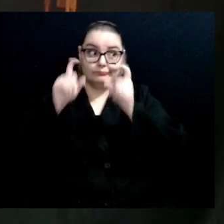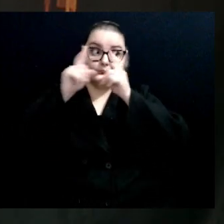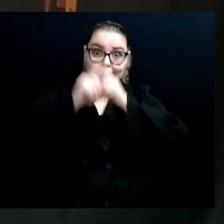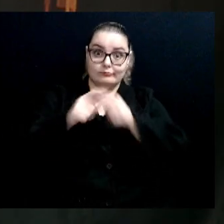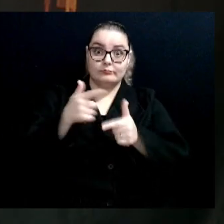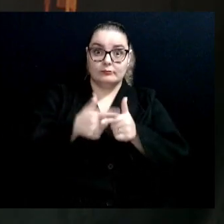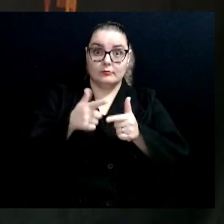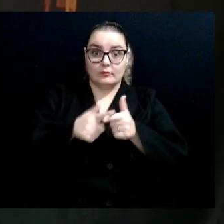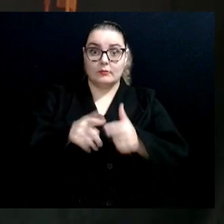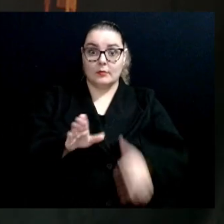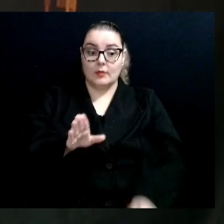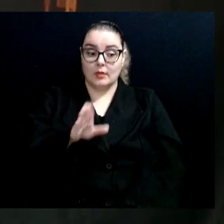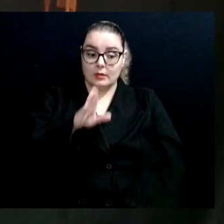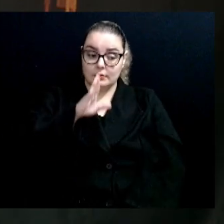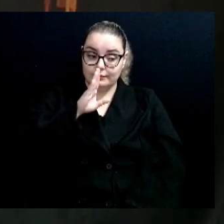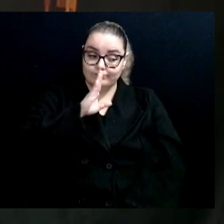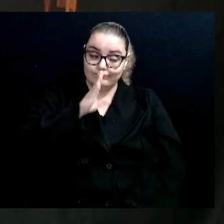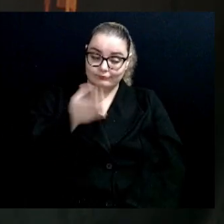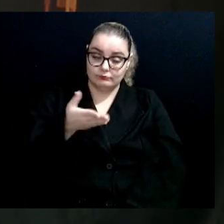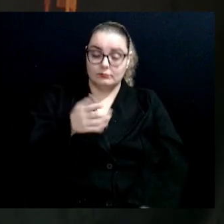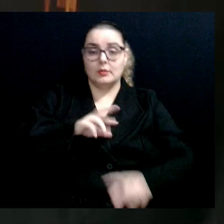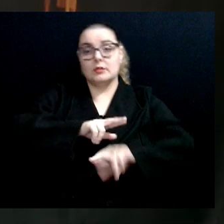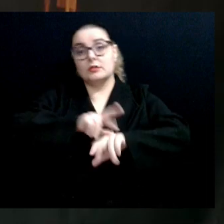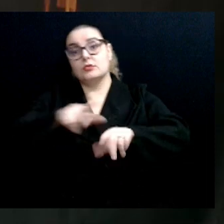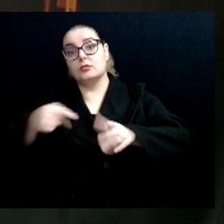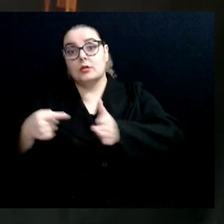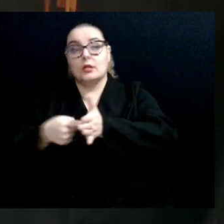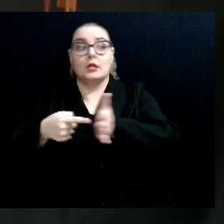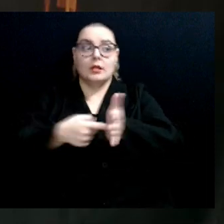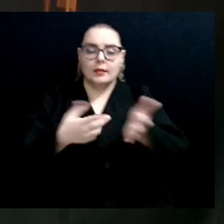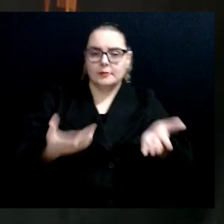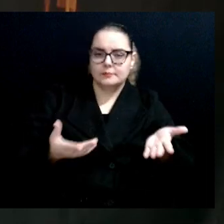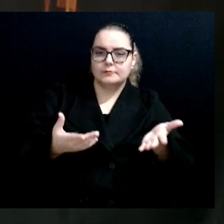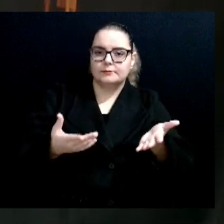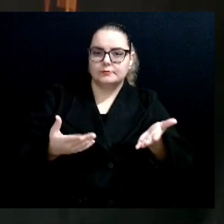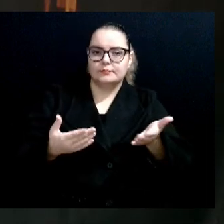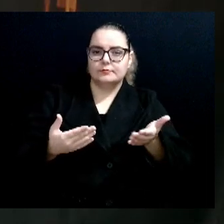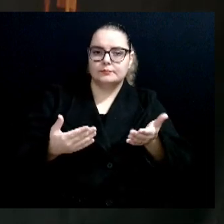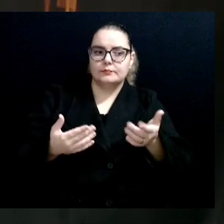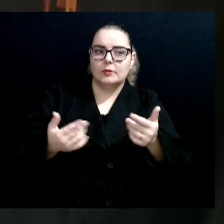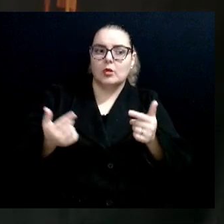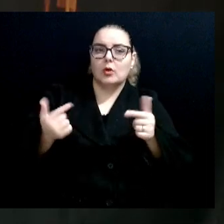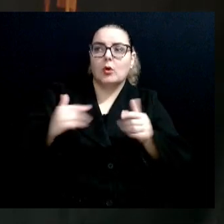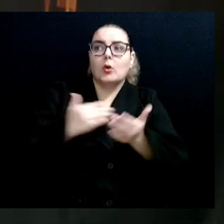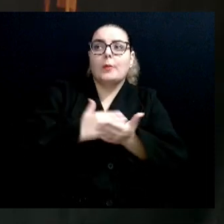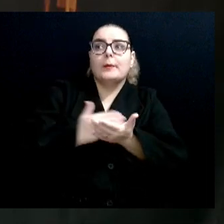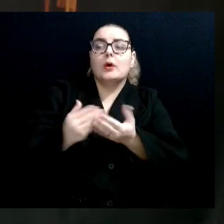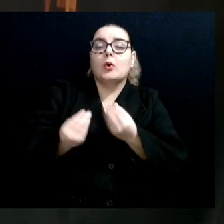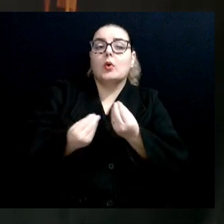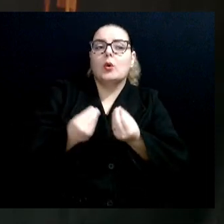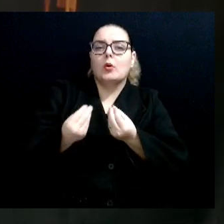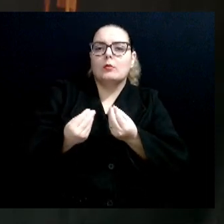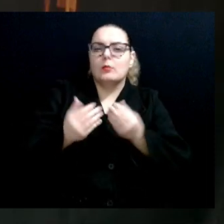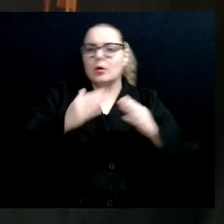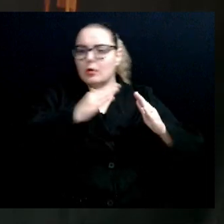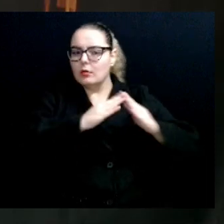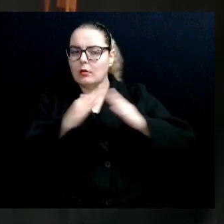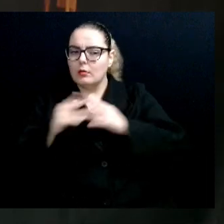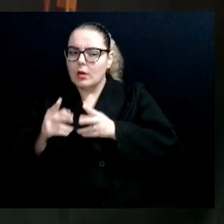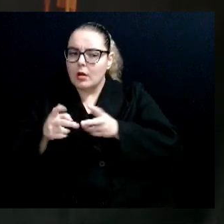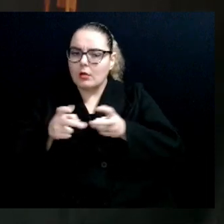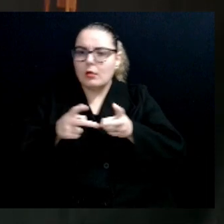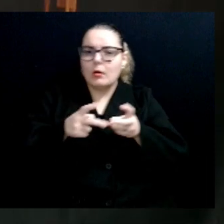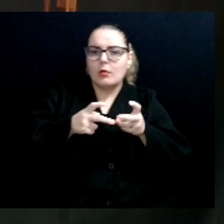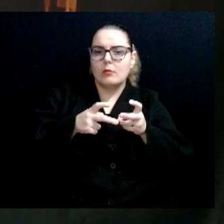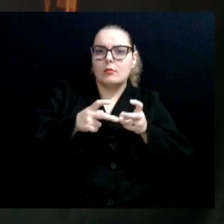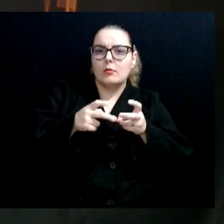silencioso. Mas já que tem tantas denúncias assim, elas partiram de onde, né? Será que os vizinhos estão observando mais,